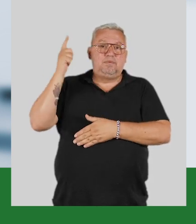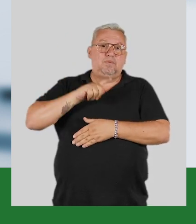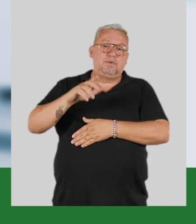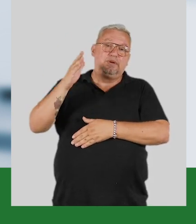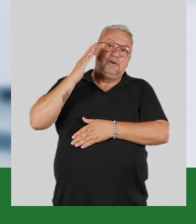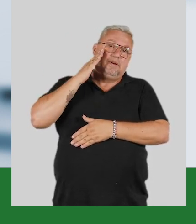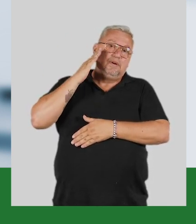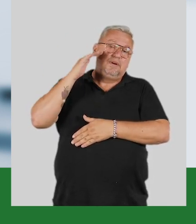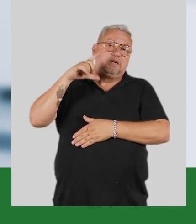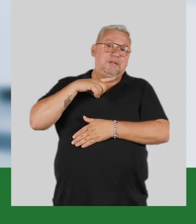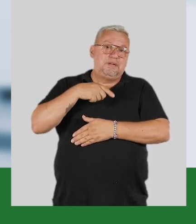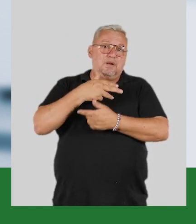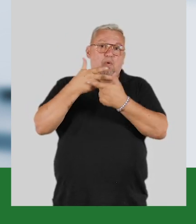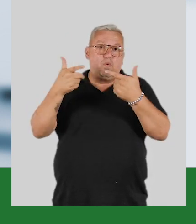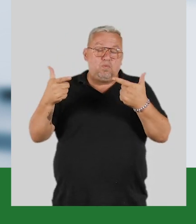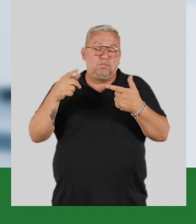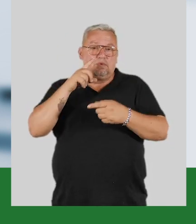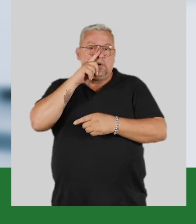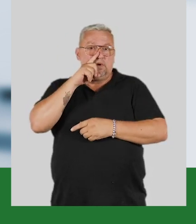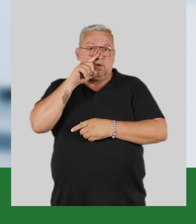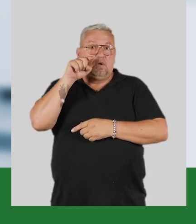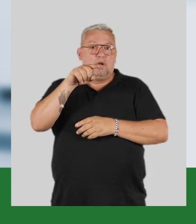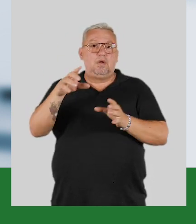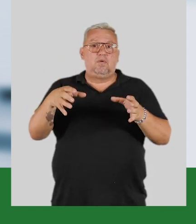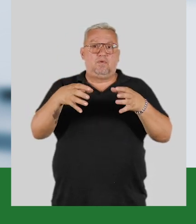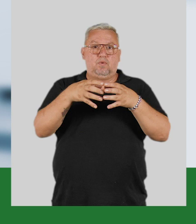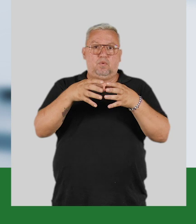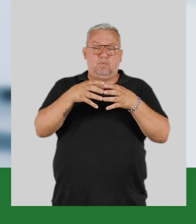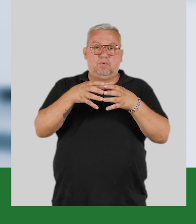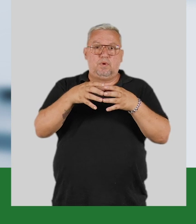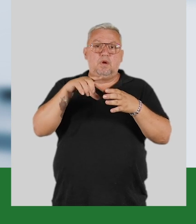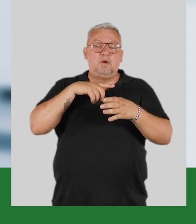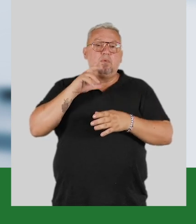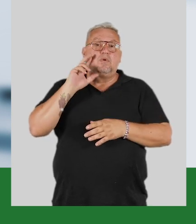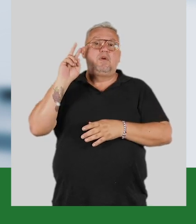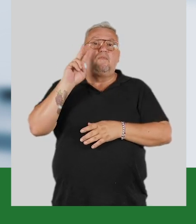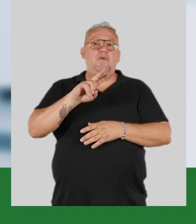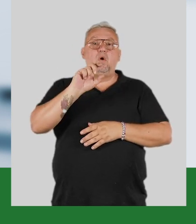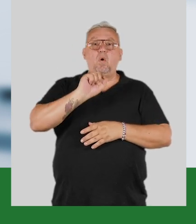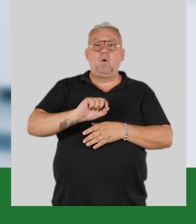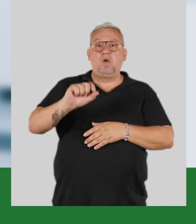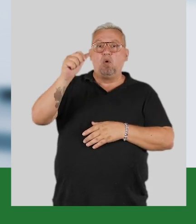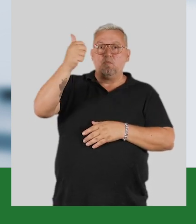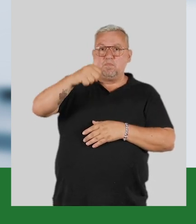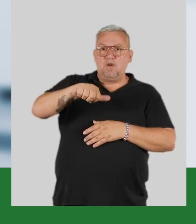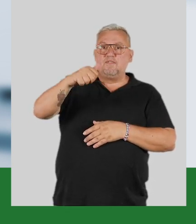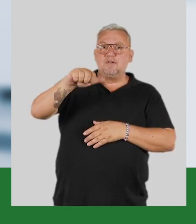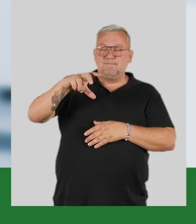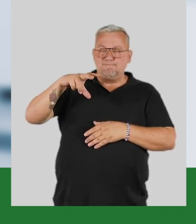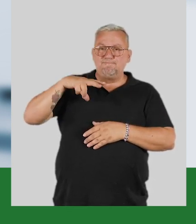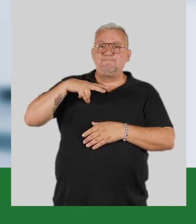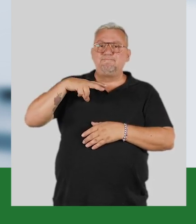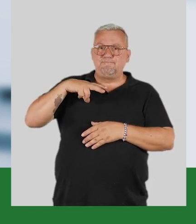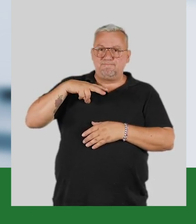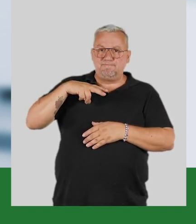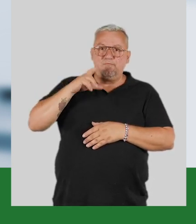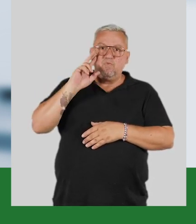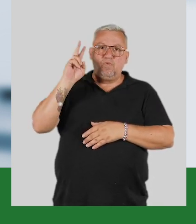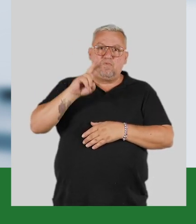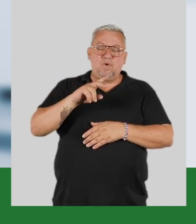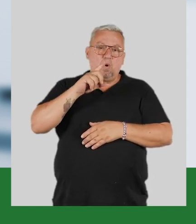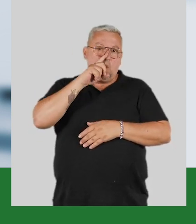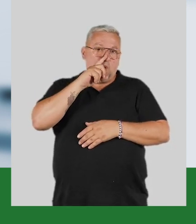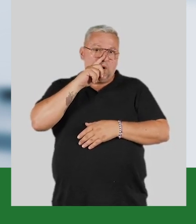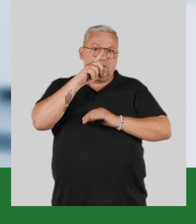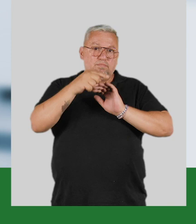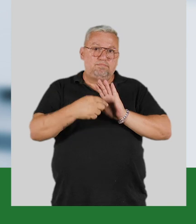saber se há algum fator de risco nesses grupos. Então, temos que considerar uma avaliação individualizada e sempre considerar o risco